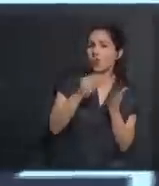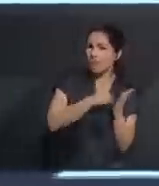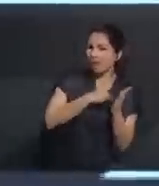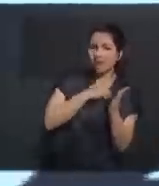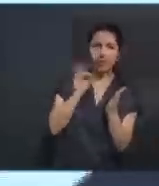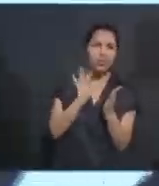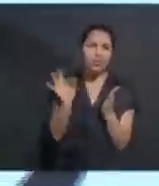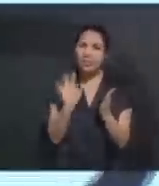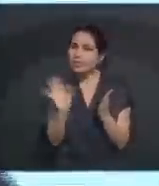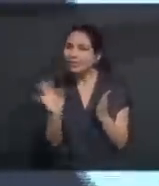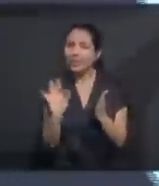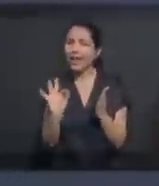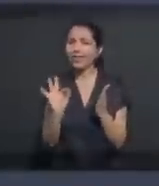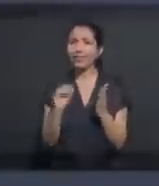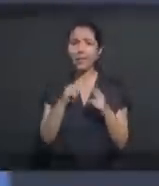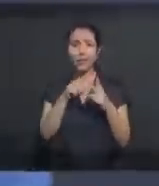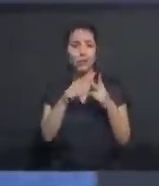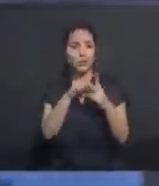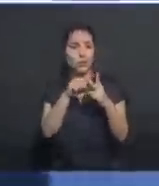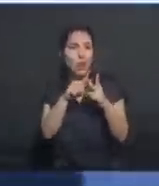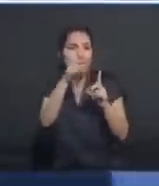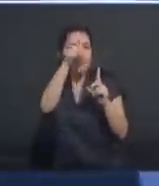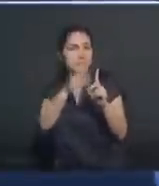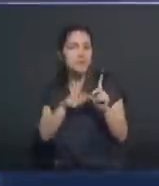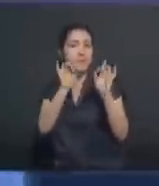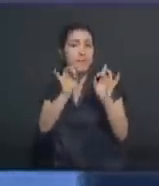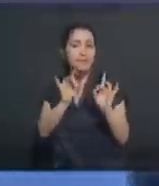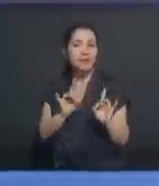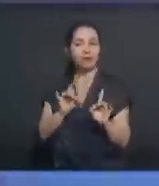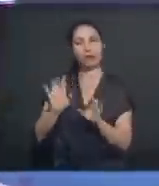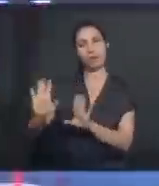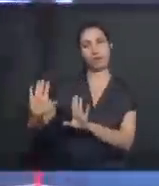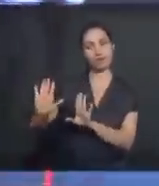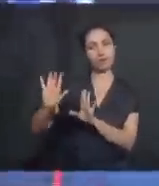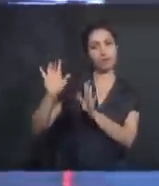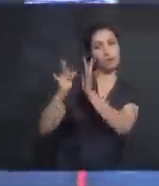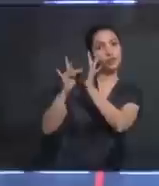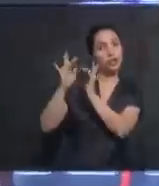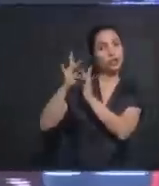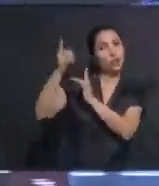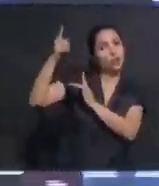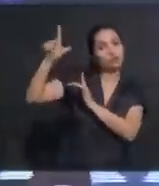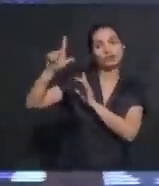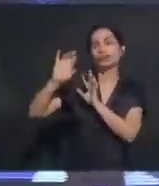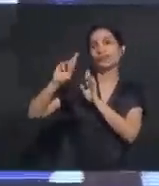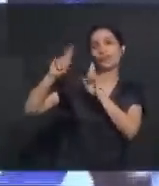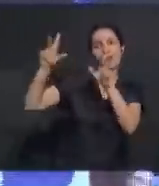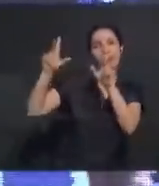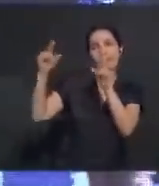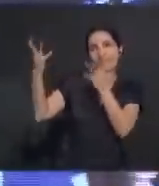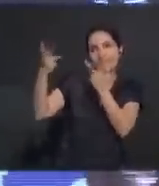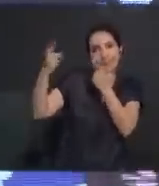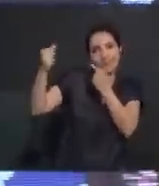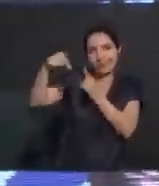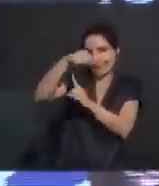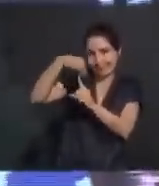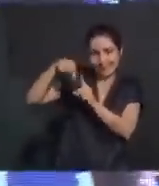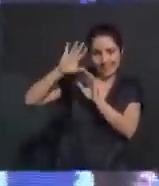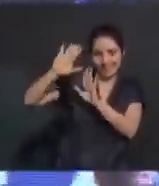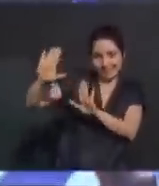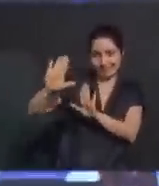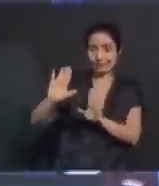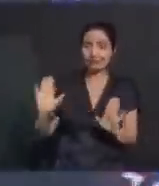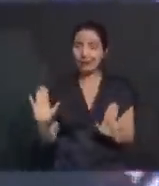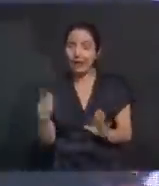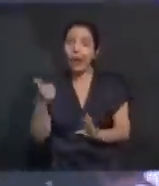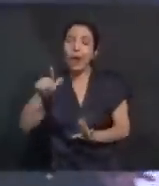De todos os grandes personagens da Bíblia, fora Jesus, é claro, tem que explicar tudo hoje em dia, não é verdade? Senão, pastor